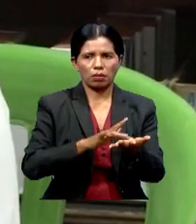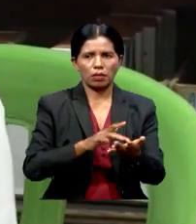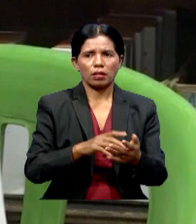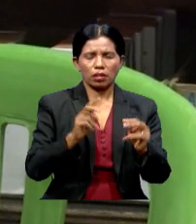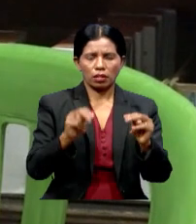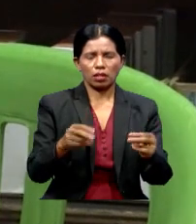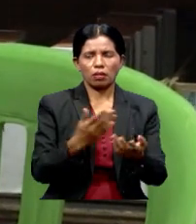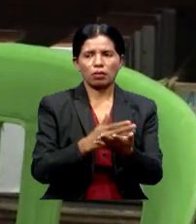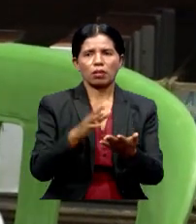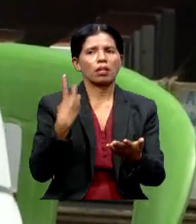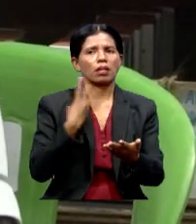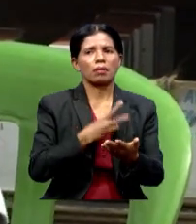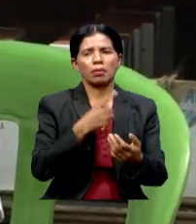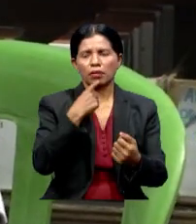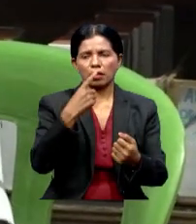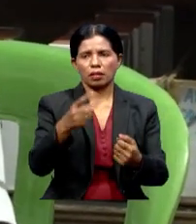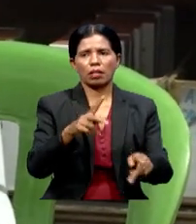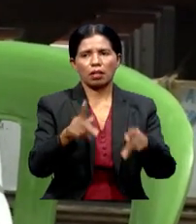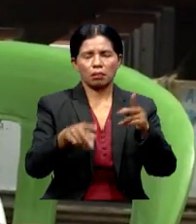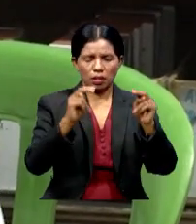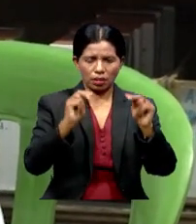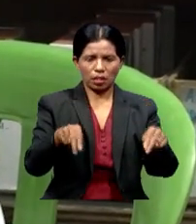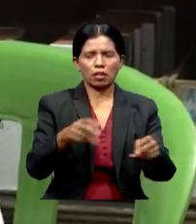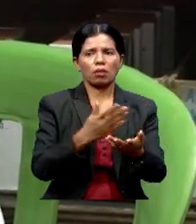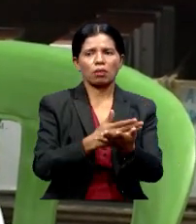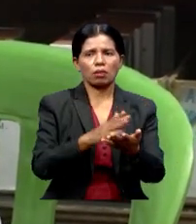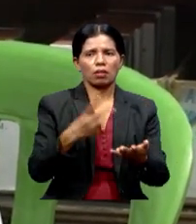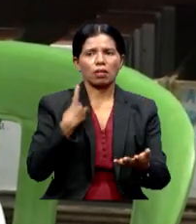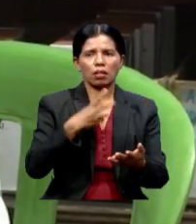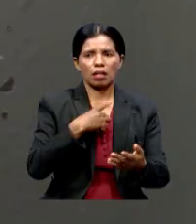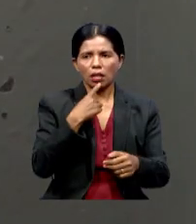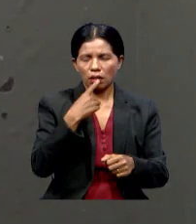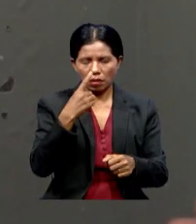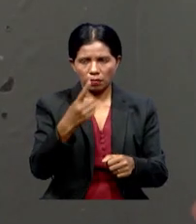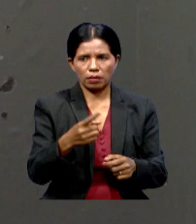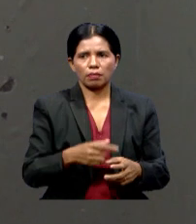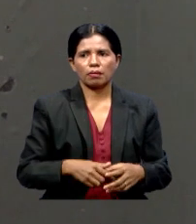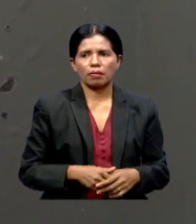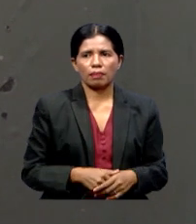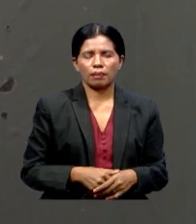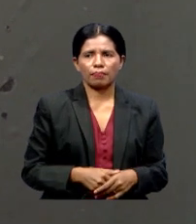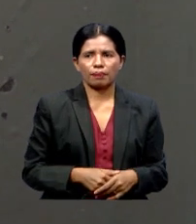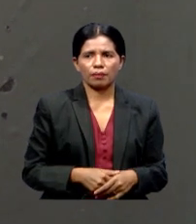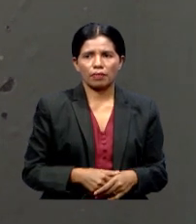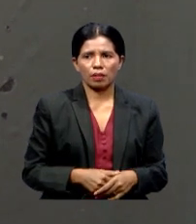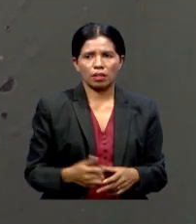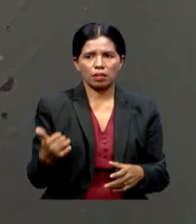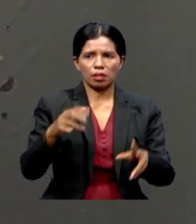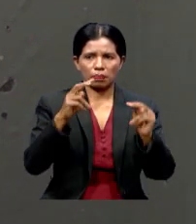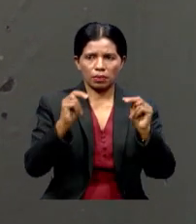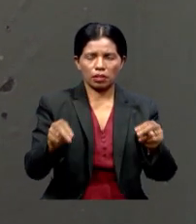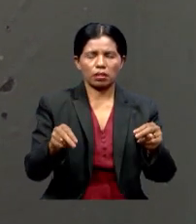tem que sosa né se a mim lá os atuantes de paciente tem que sosa maneira né a mim tem que explicar só ser né bem precisa ali a mim haruka